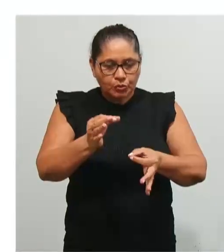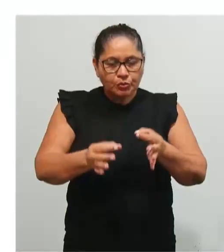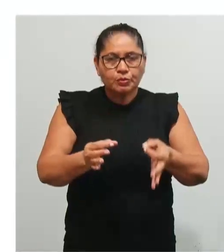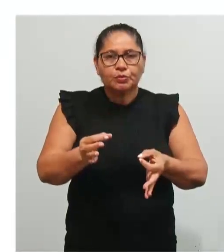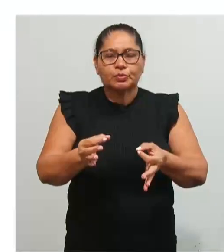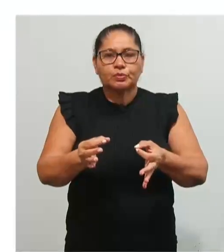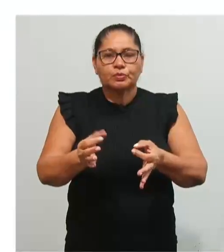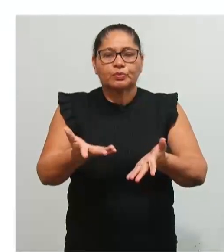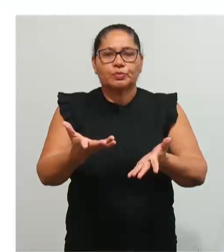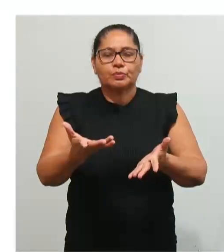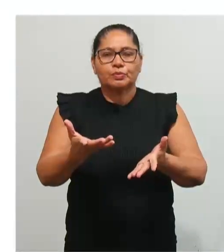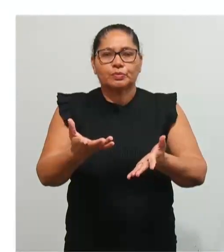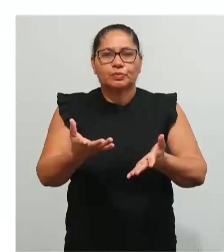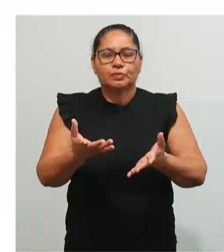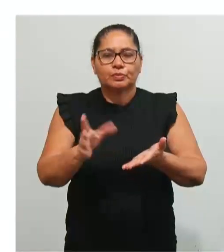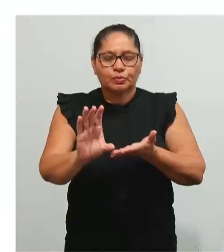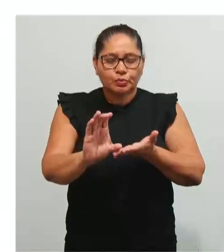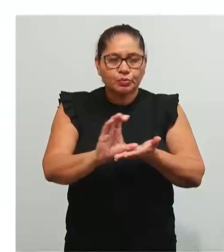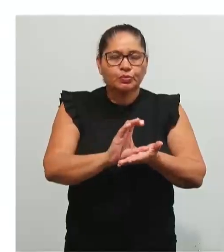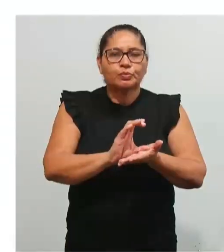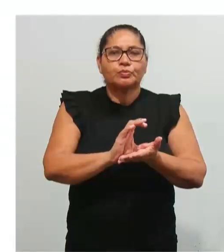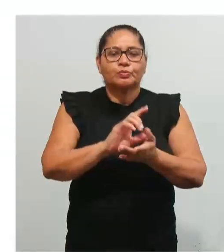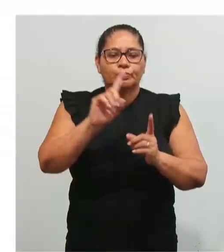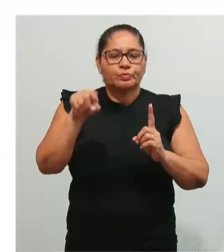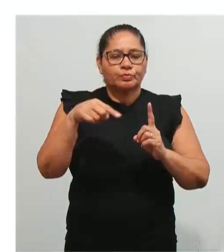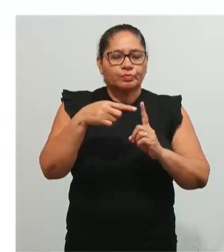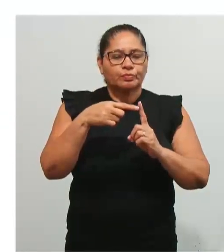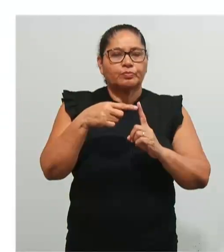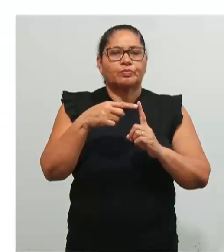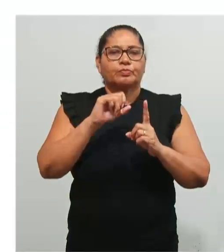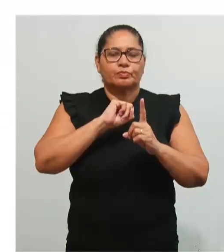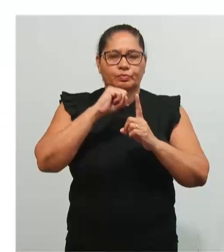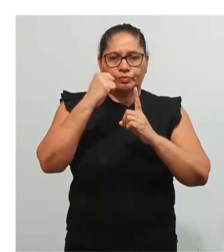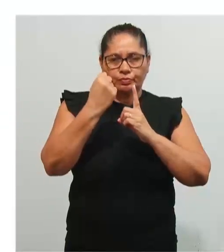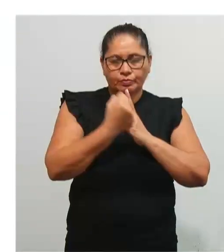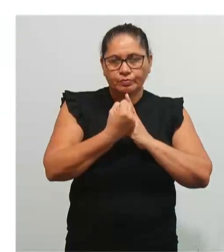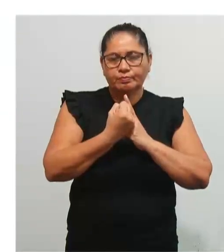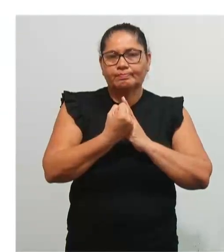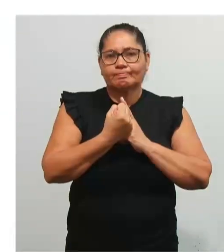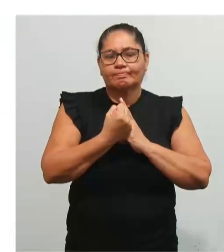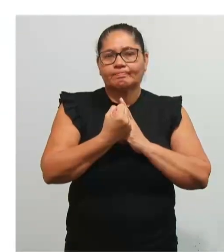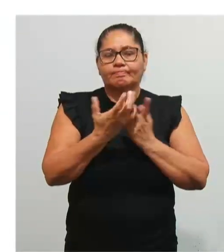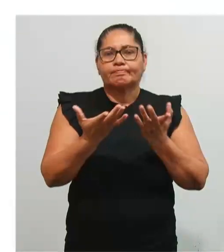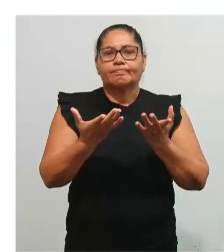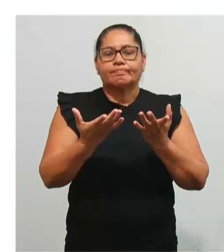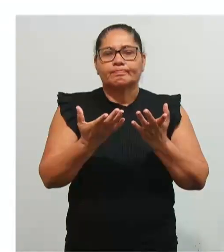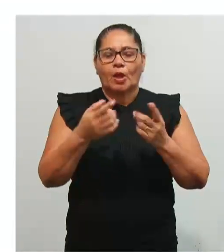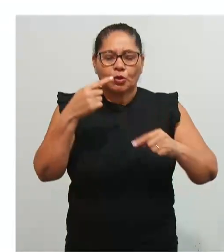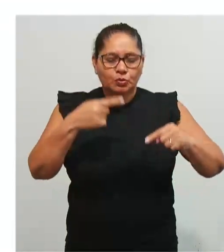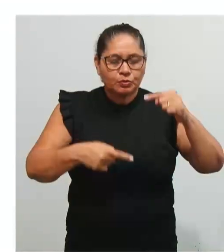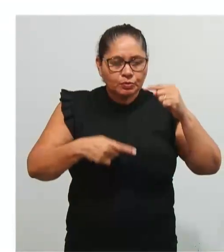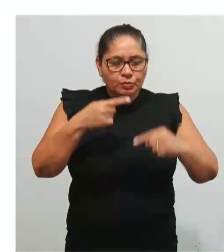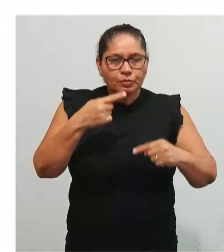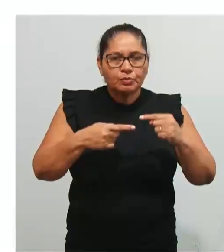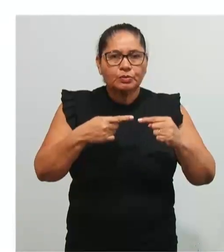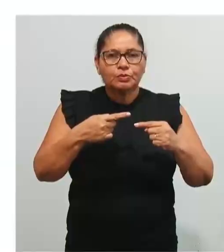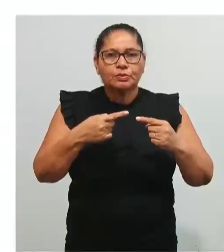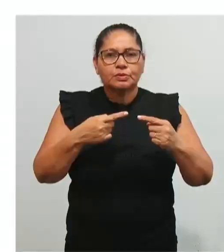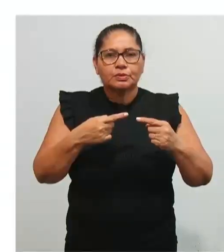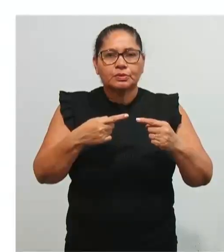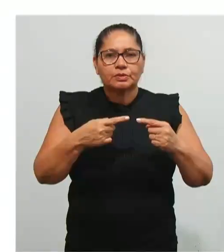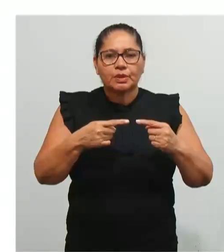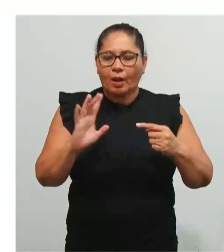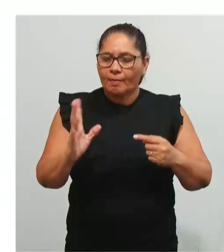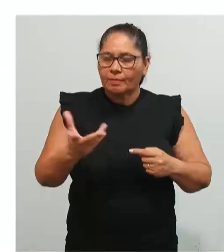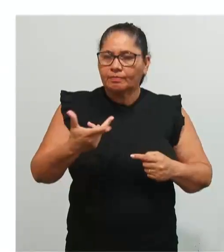orçamento, têm como objetivo a apresentação para a sociedade dos recursos disponíveis e a discussão com estas sobre as prioridades